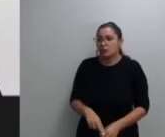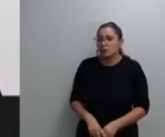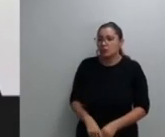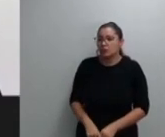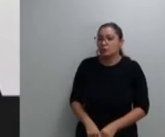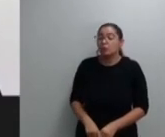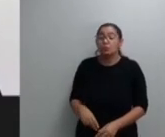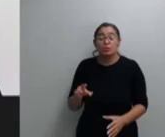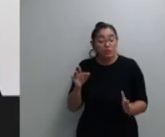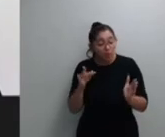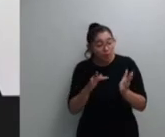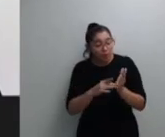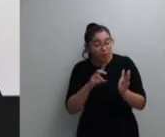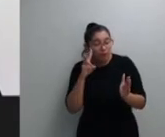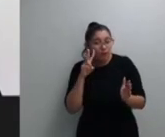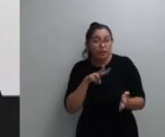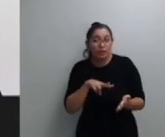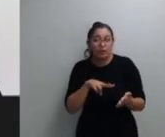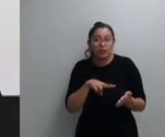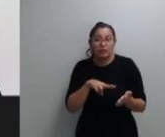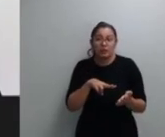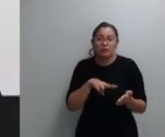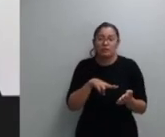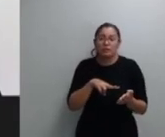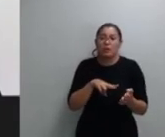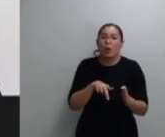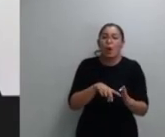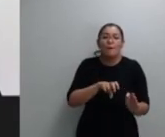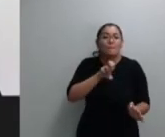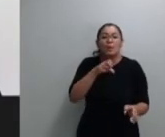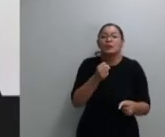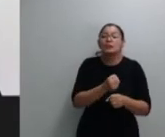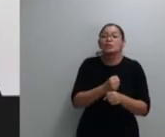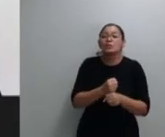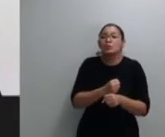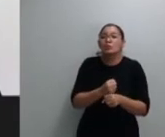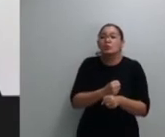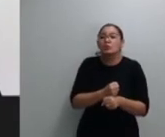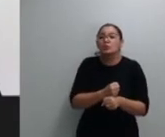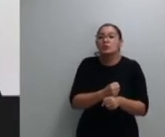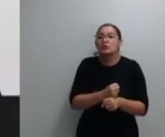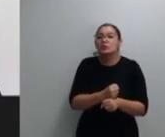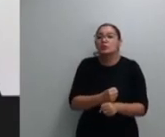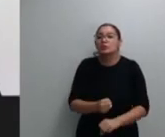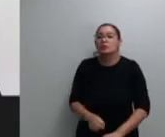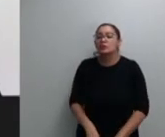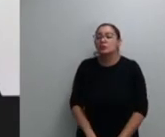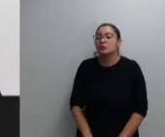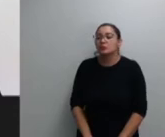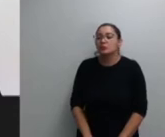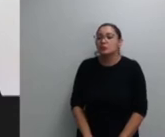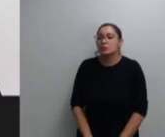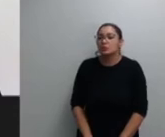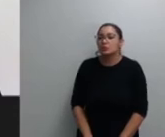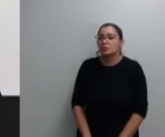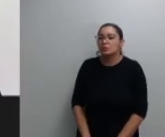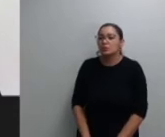constatação de que há mais de cinco anos que precederam a glosa